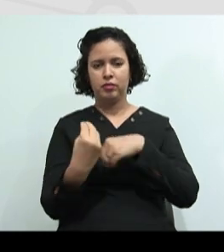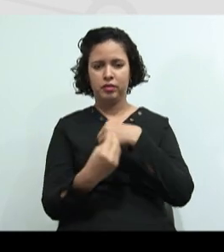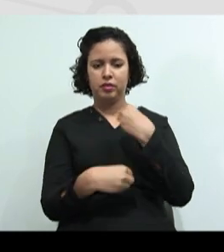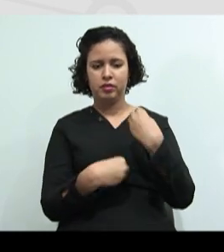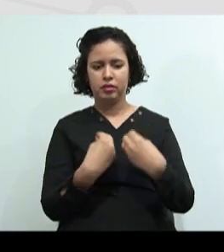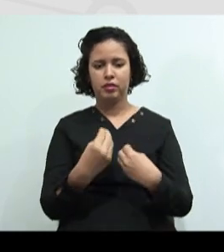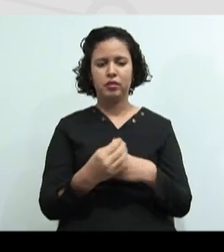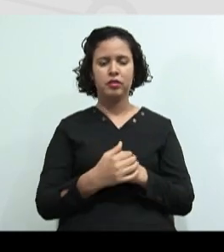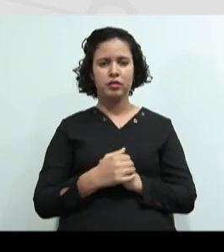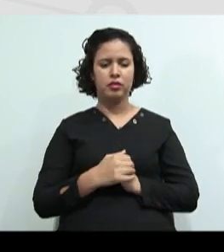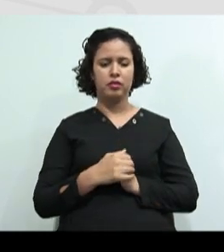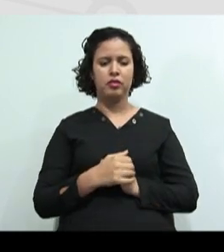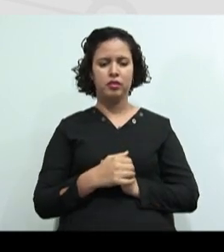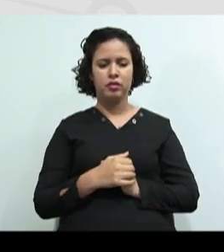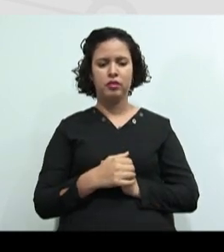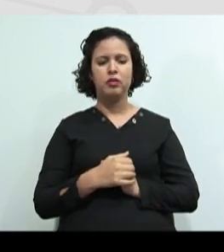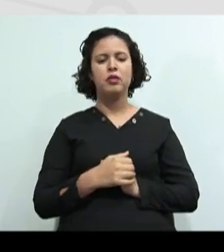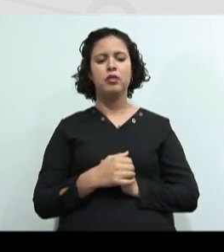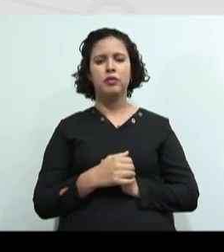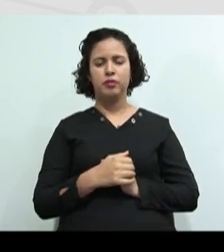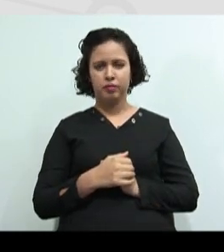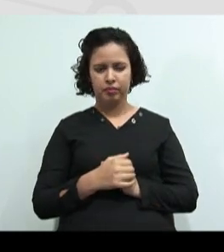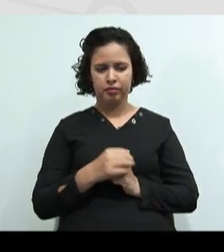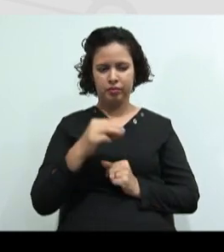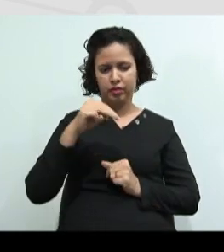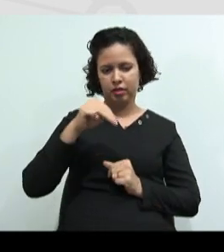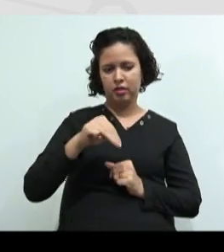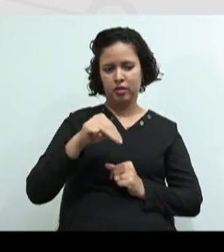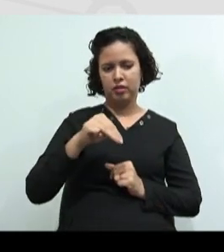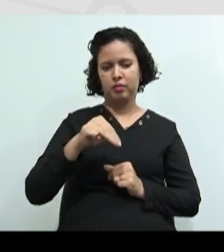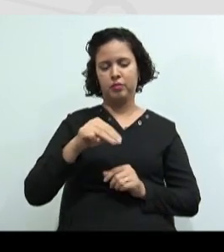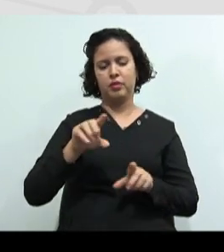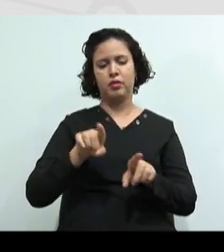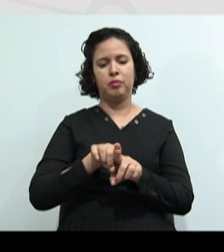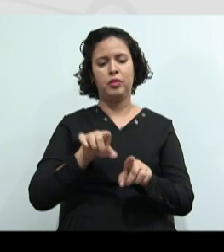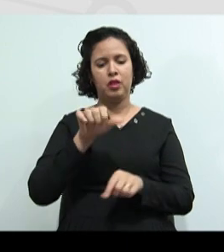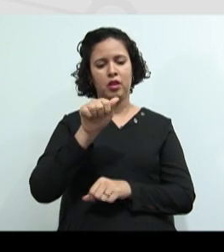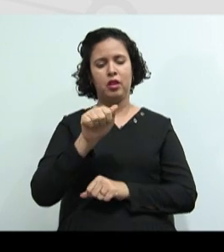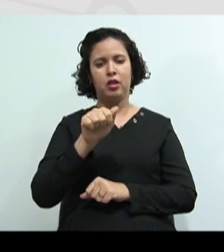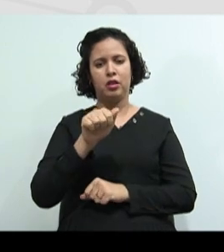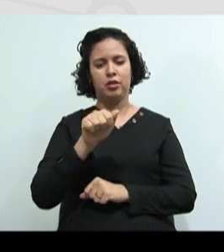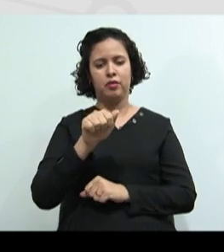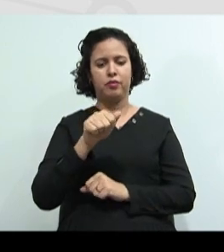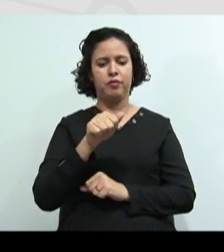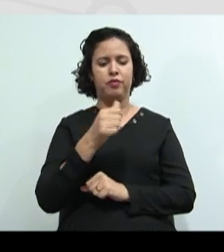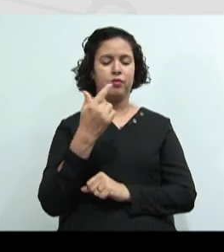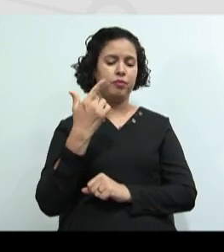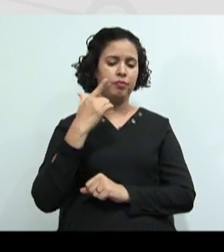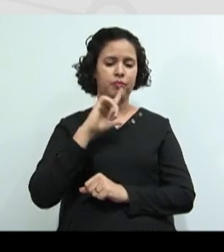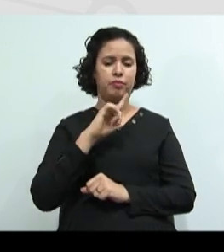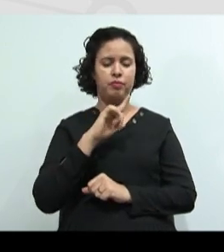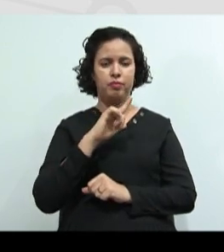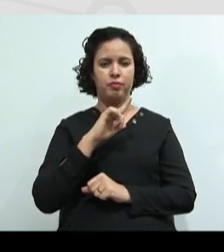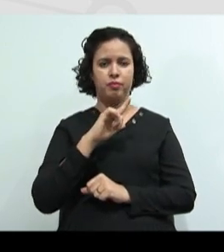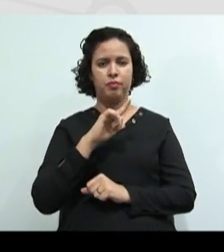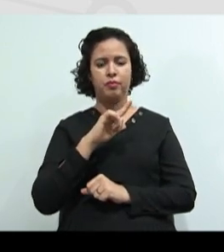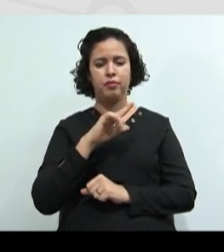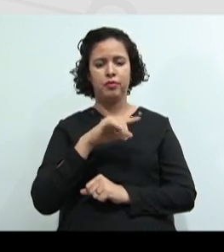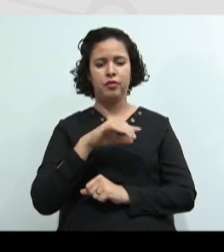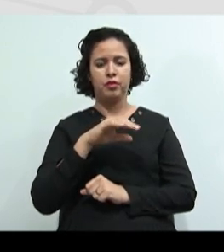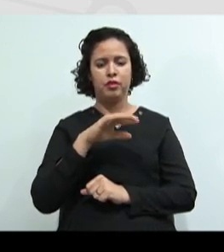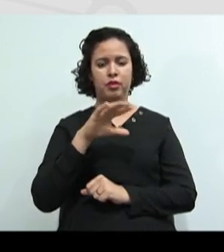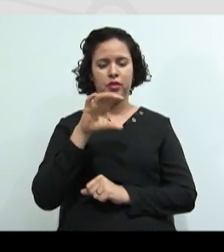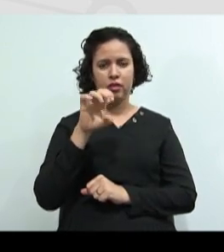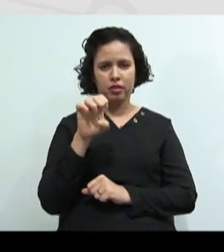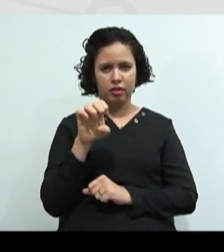coloquei primeiro o M, né, de mensuráveis, coloquei alcançáveis logo em seguida, coloquei as metas precisam